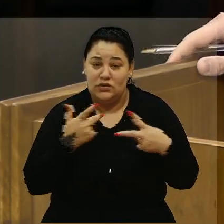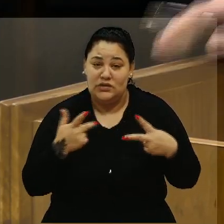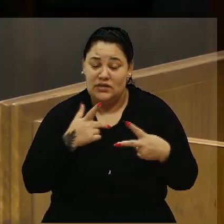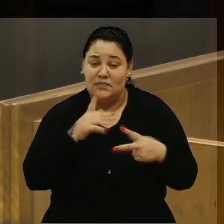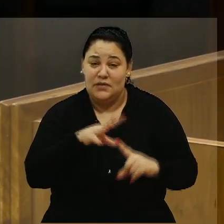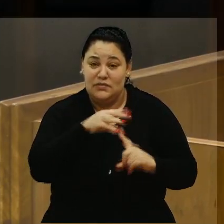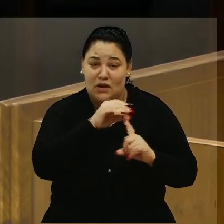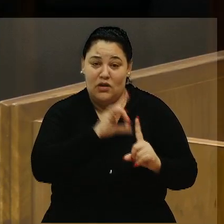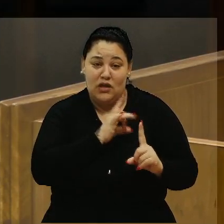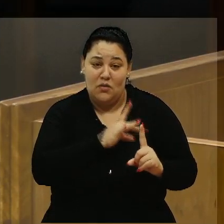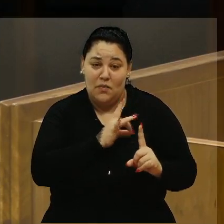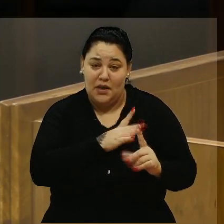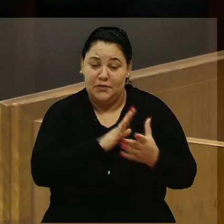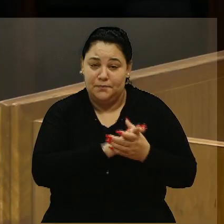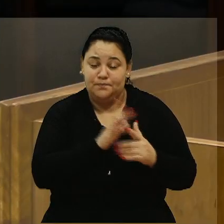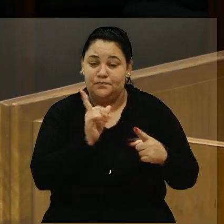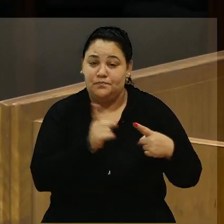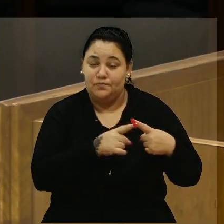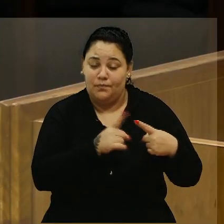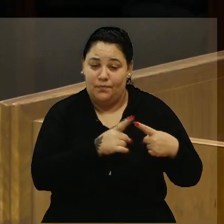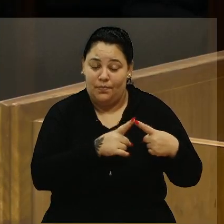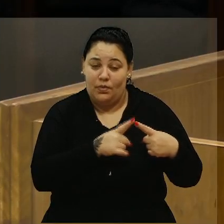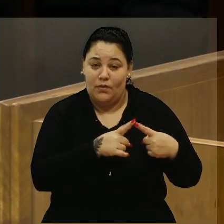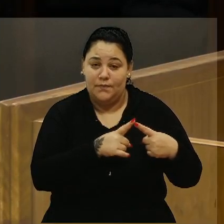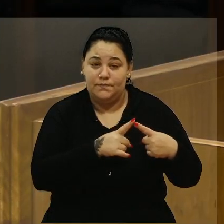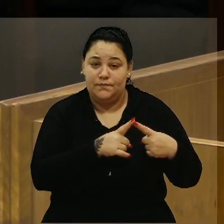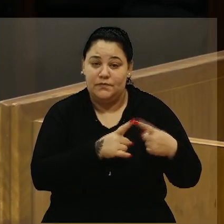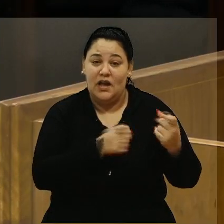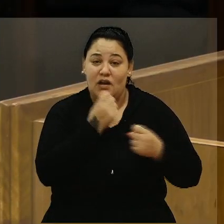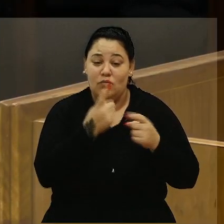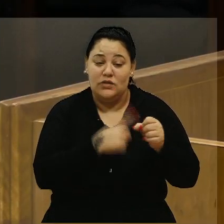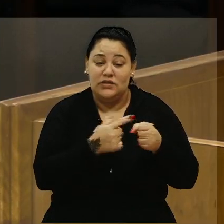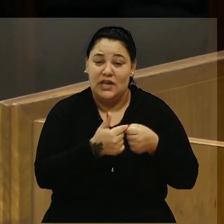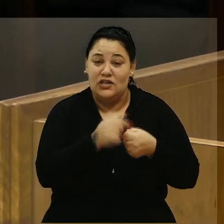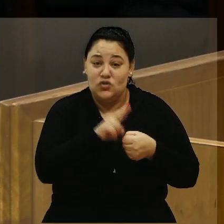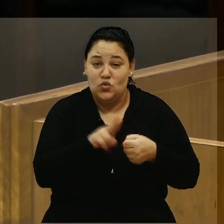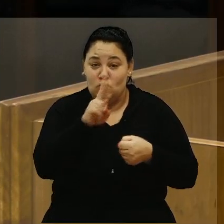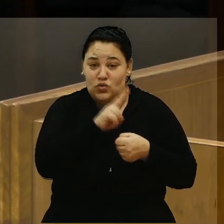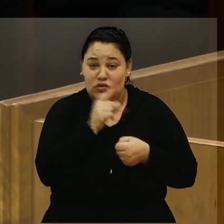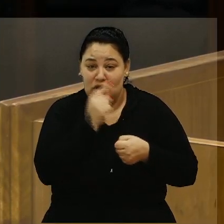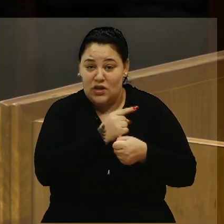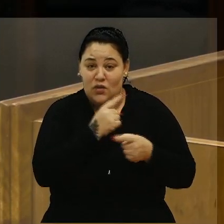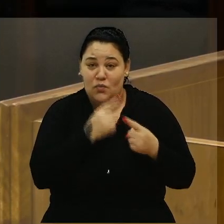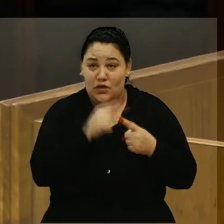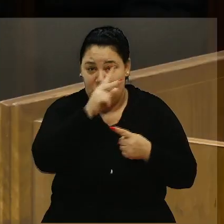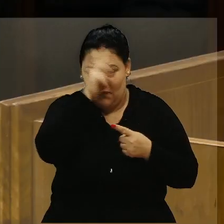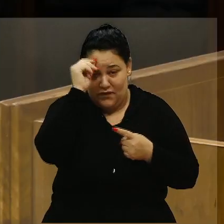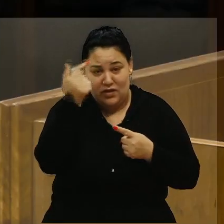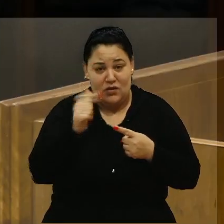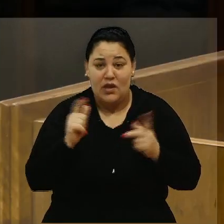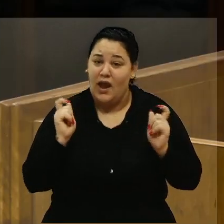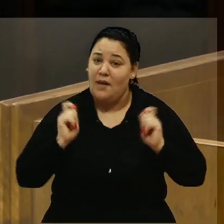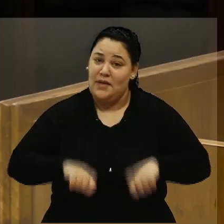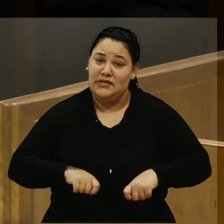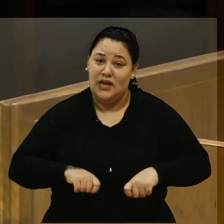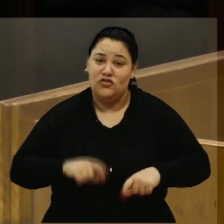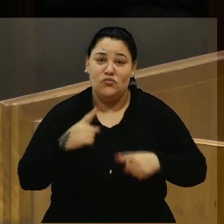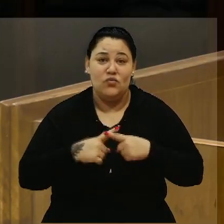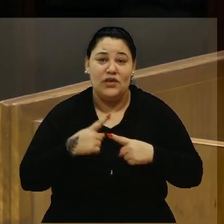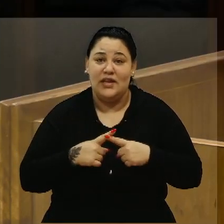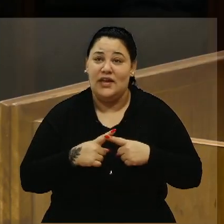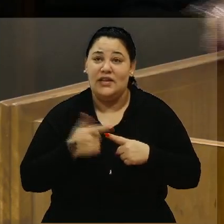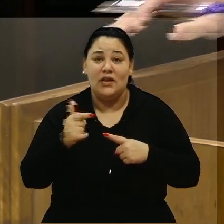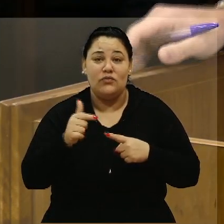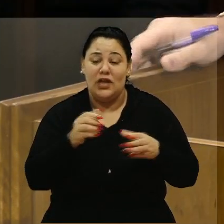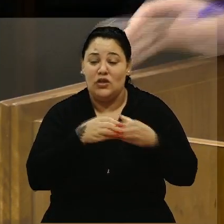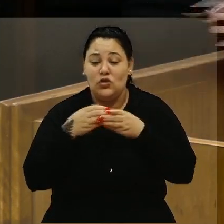questão dos pardais. O primeiro, que algumas cidades utilizam isso porque o prefeito é incompetente. Como não traz turismo bastante